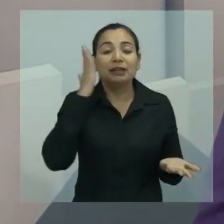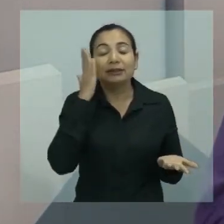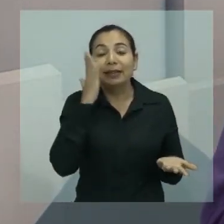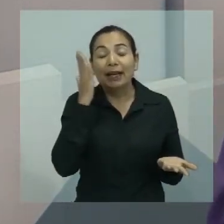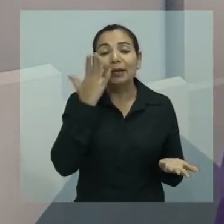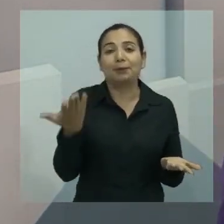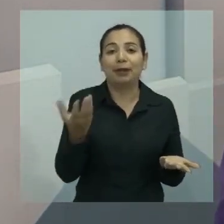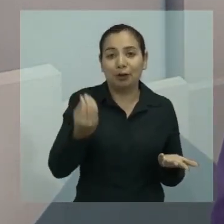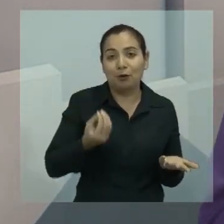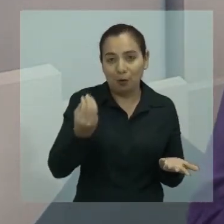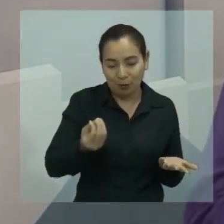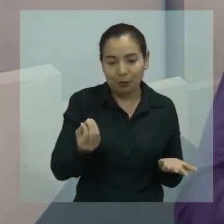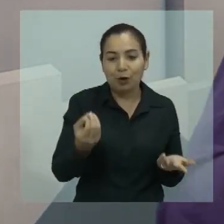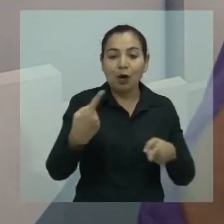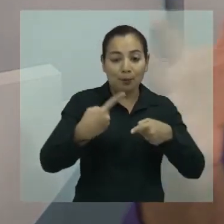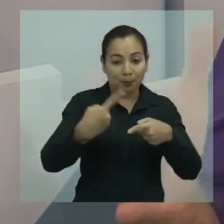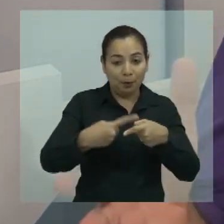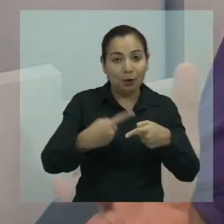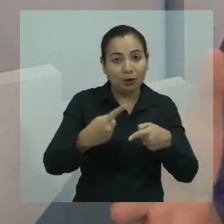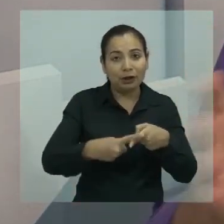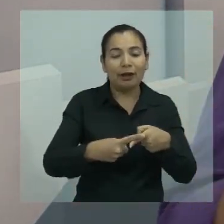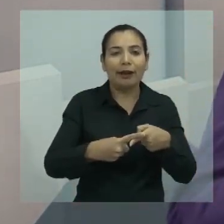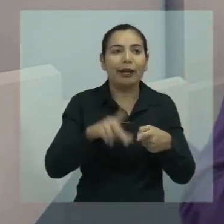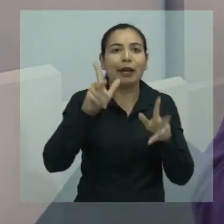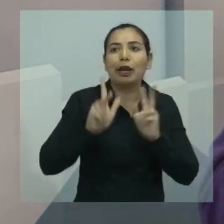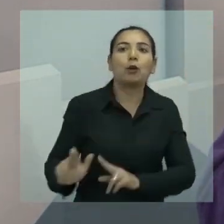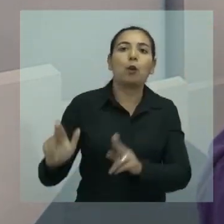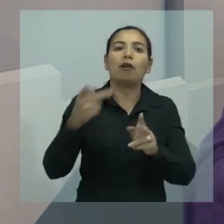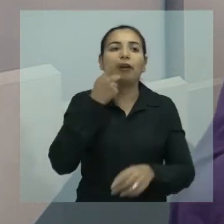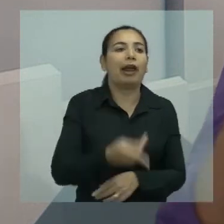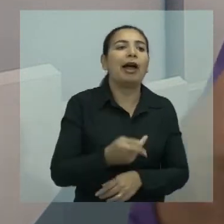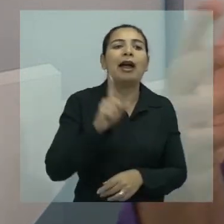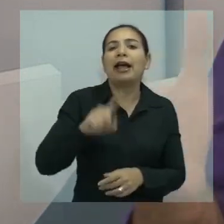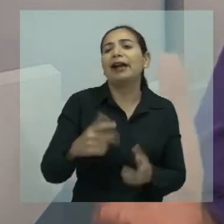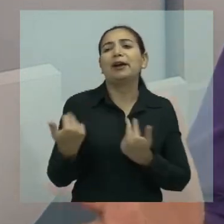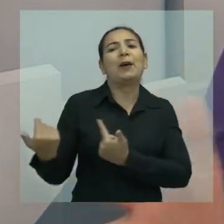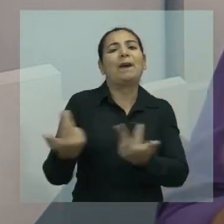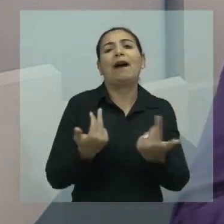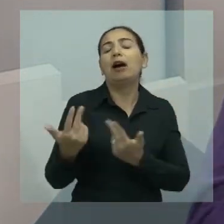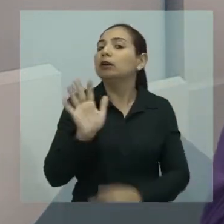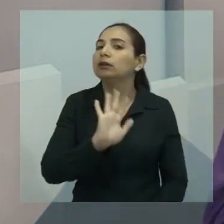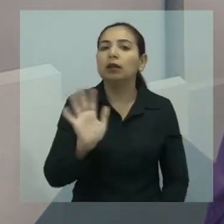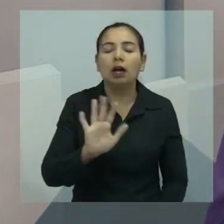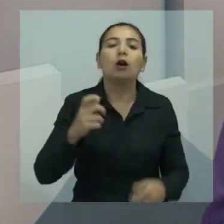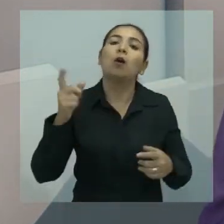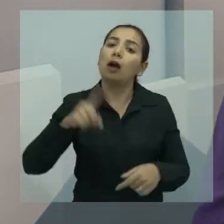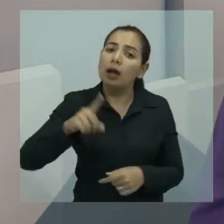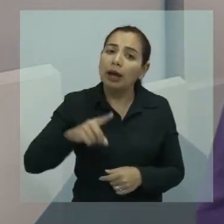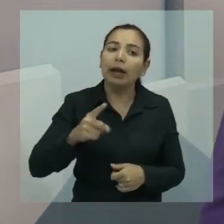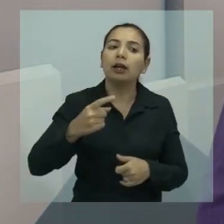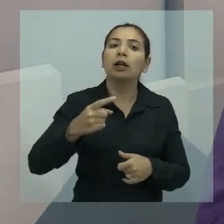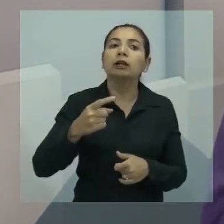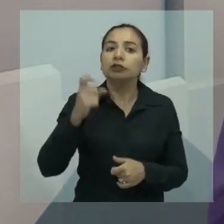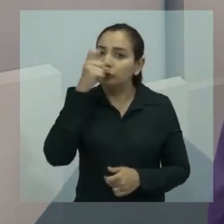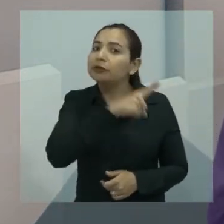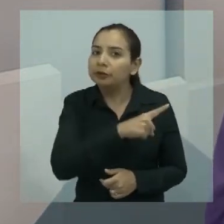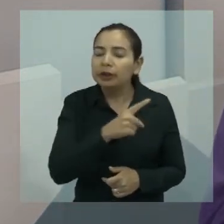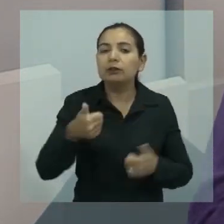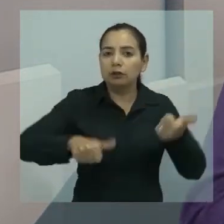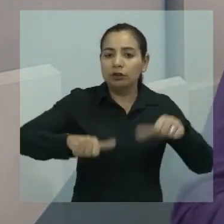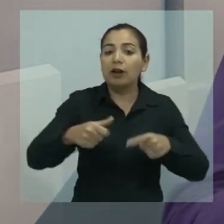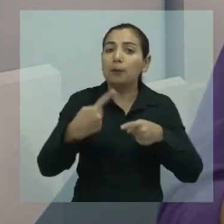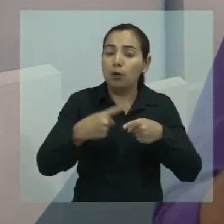mesurar isso? Na verdade, assim, esse é um assunto que requer muita concentração da sociedade para ele, para não